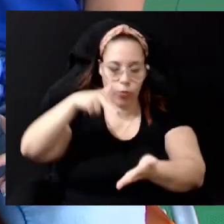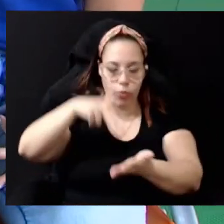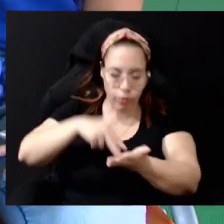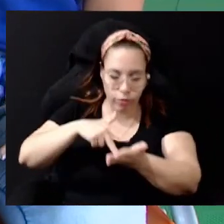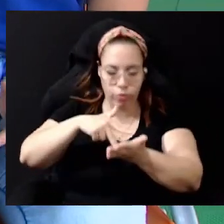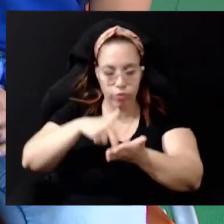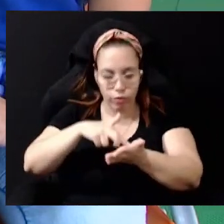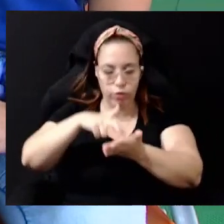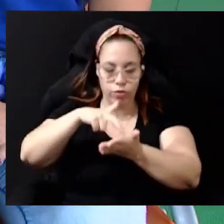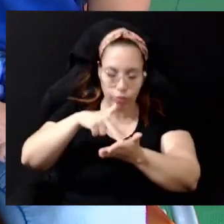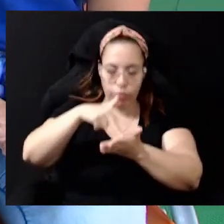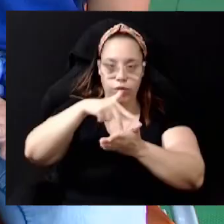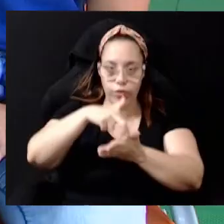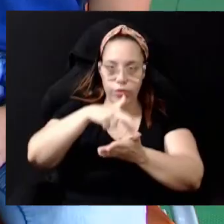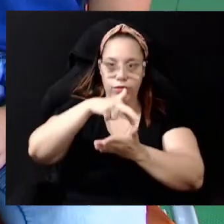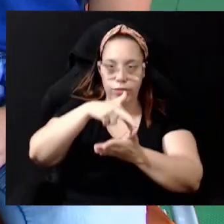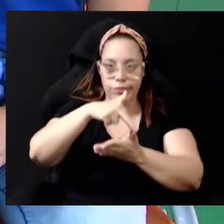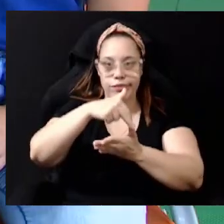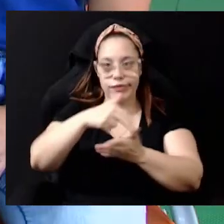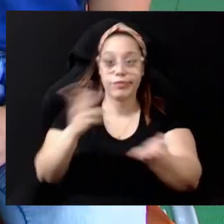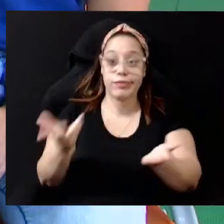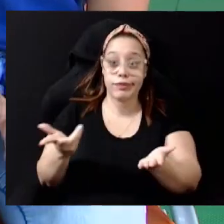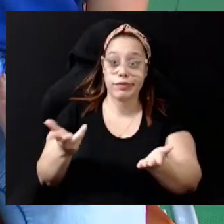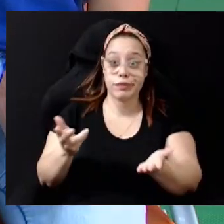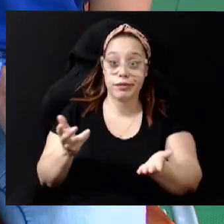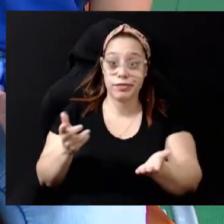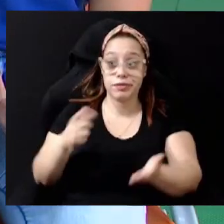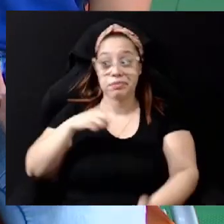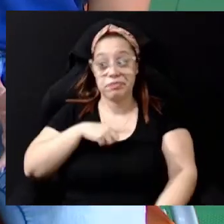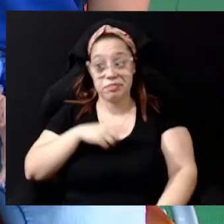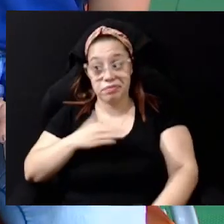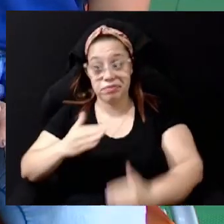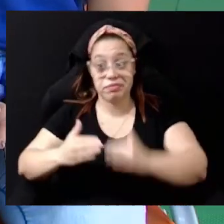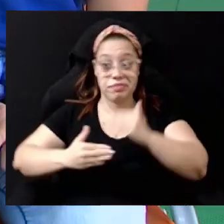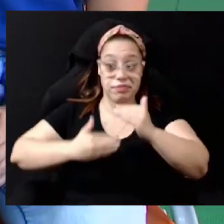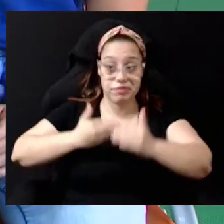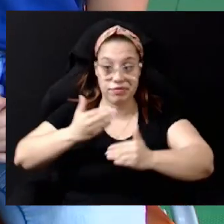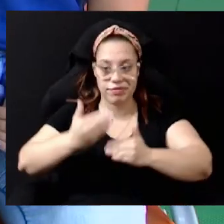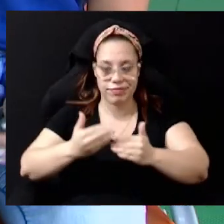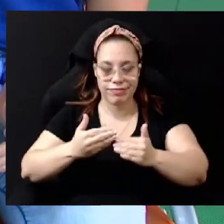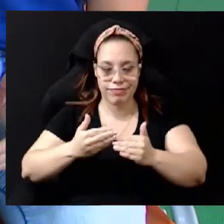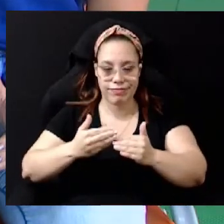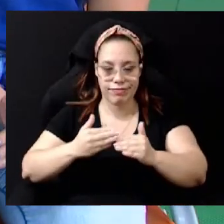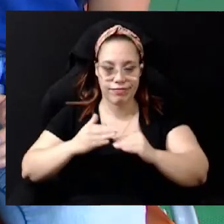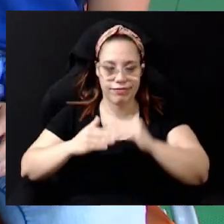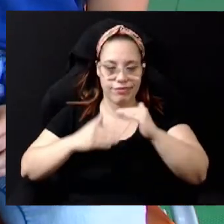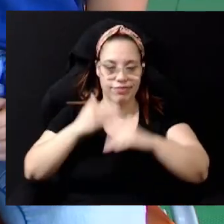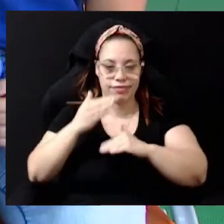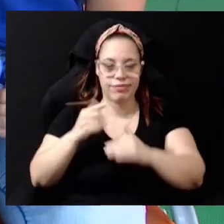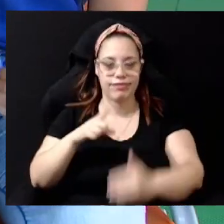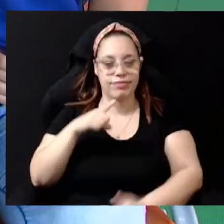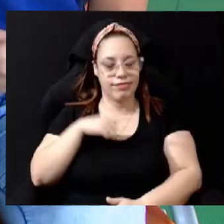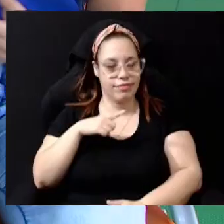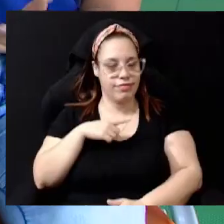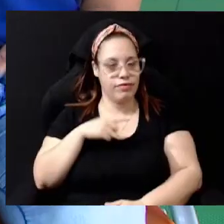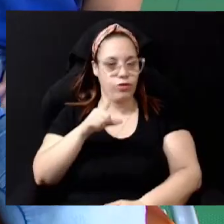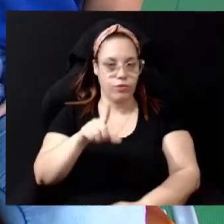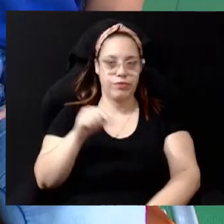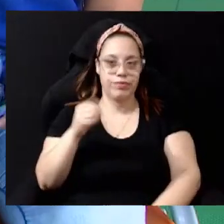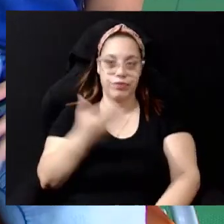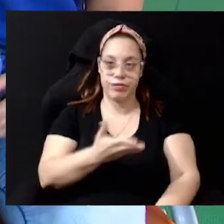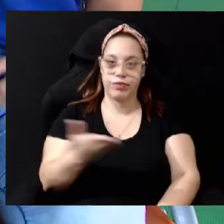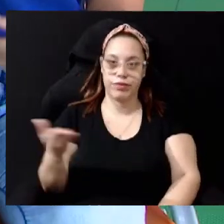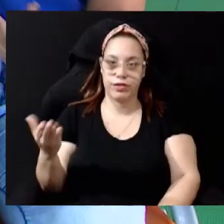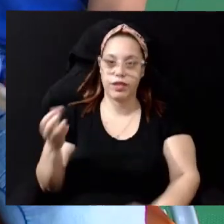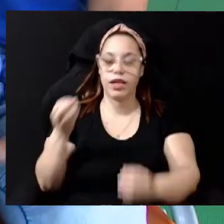saltar, o caminhar e assim por diante. Então a gente tenta ao máximo abordar isso com elas, fazer o desenvolvimento e ter a